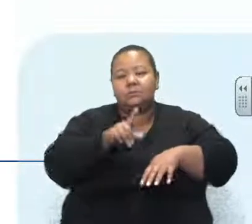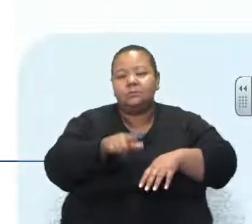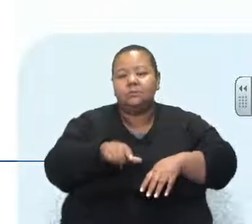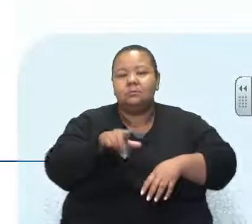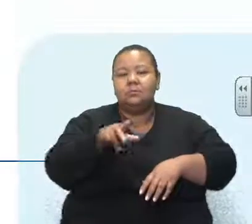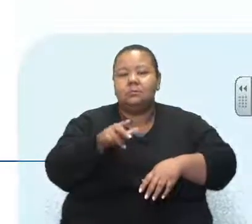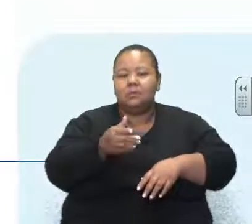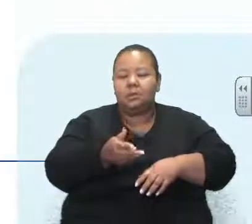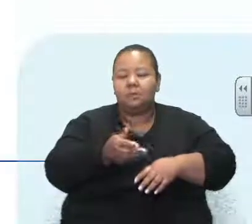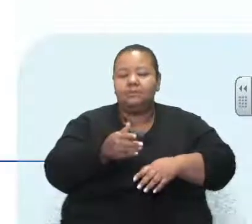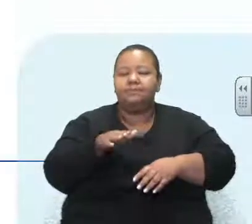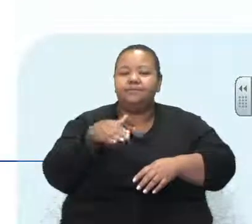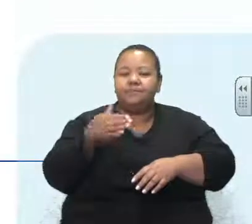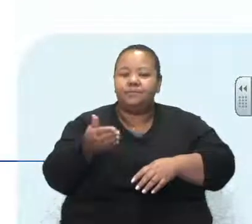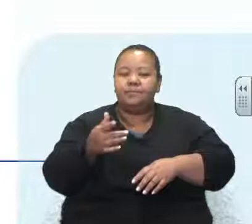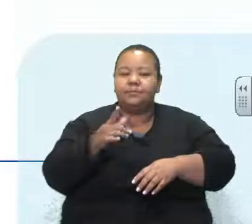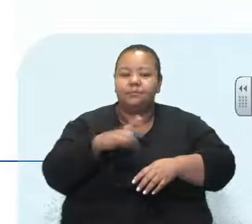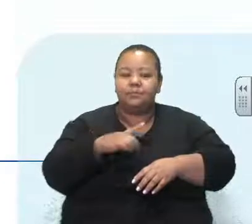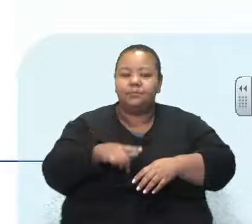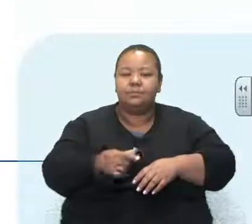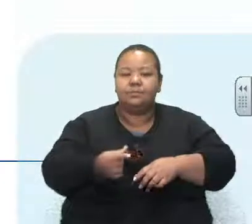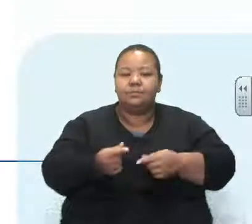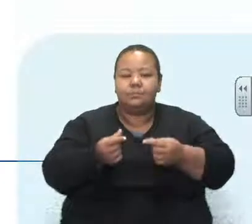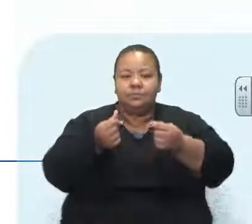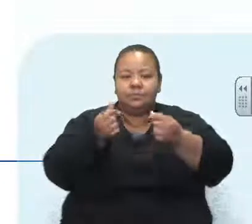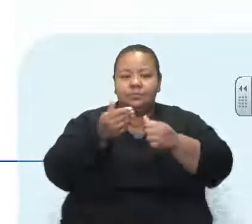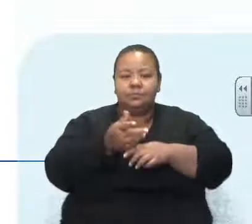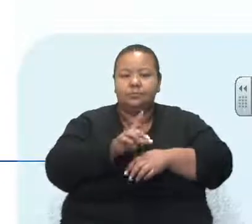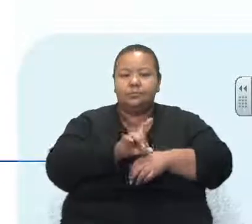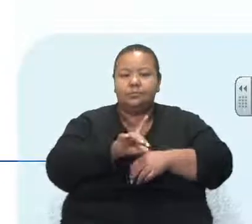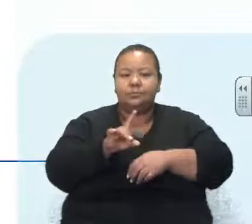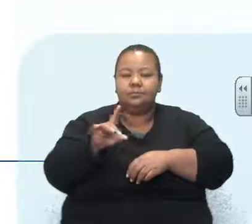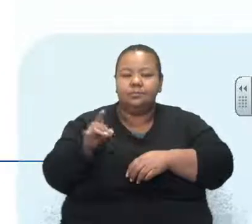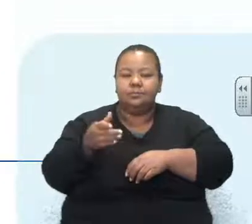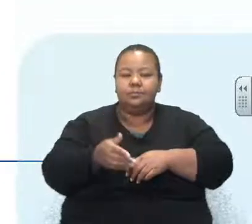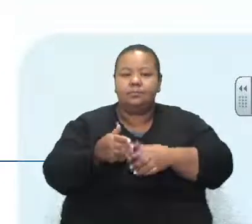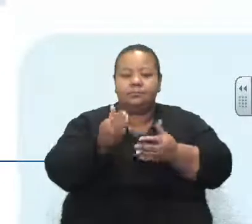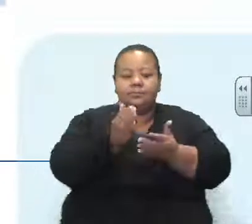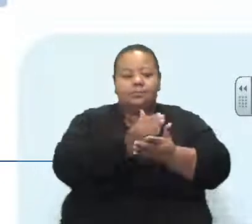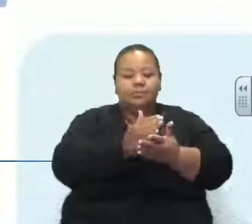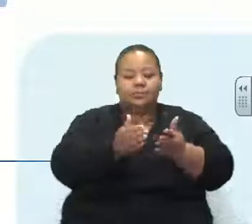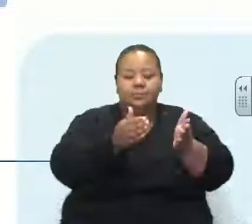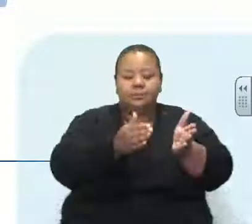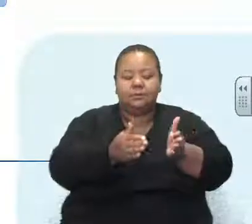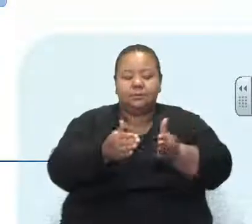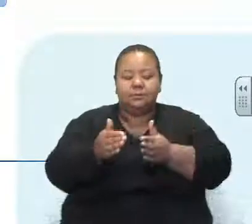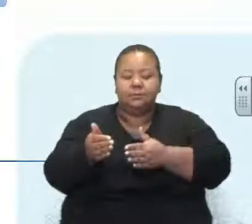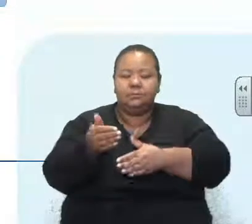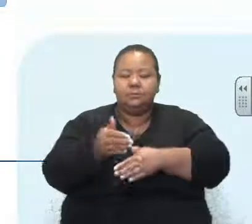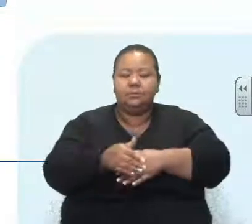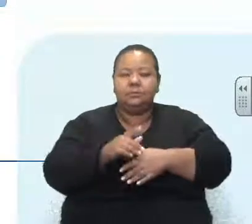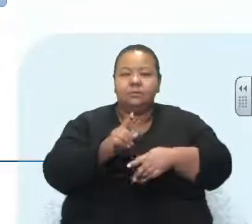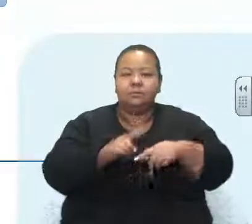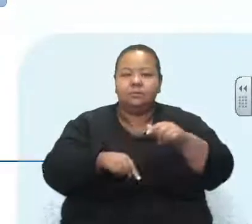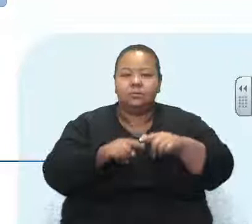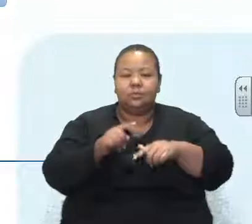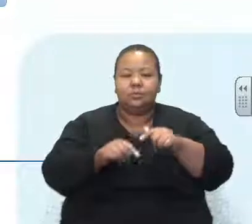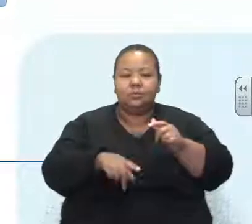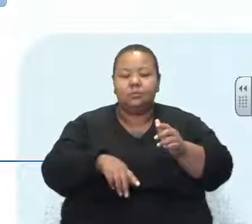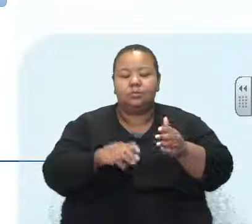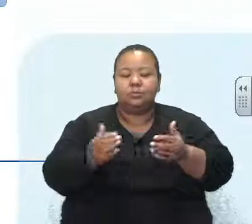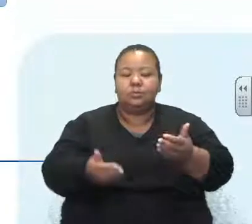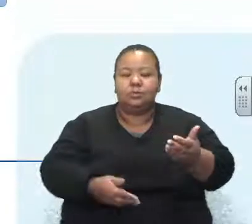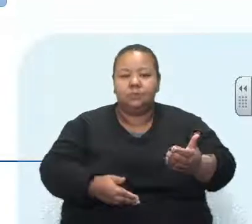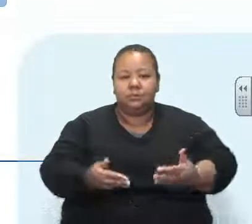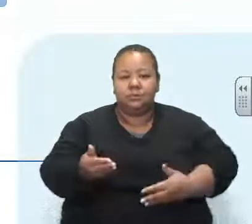das vendas. O quanto que eu estou tendo de rentabilidade ali para cada uma das áreas escolhidas de produtos e serviços na